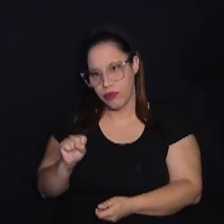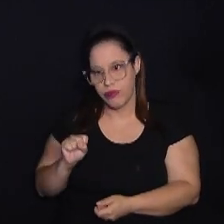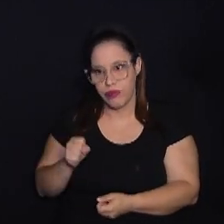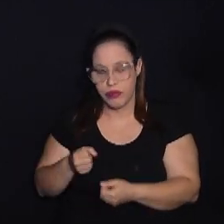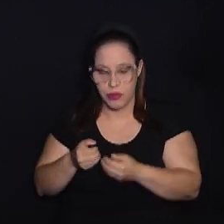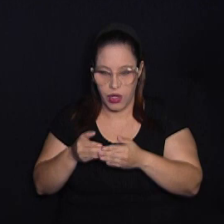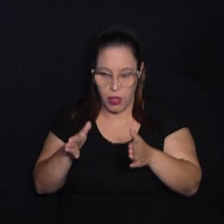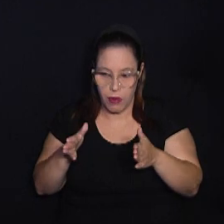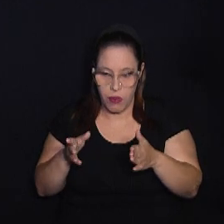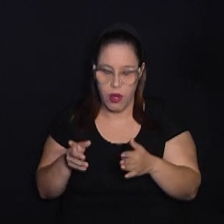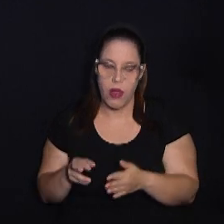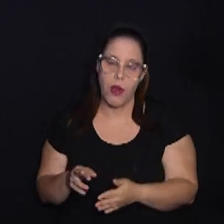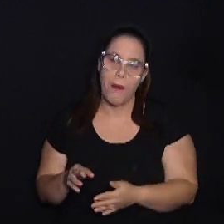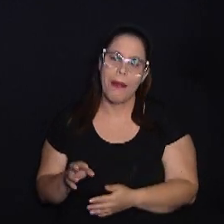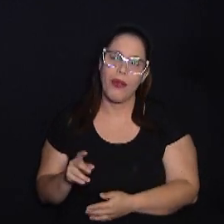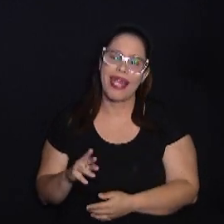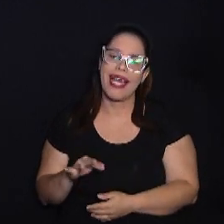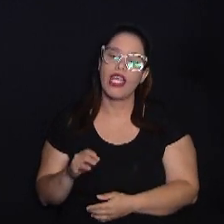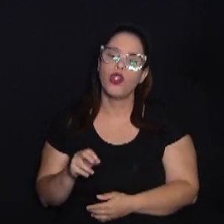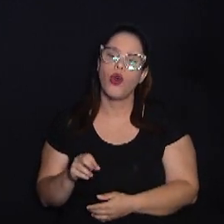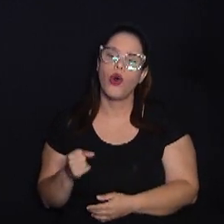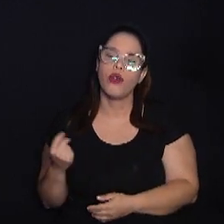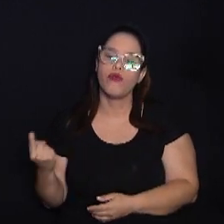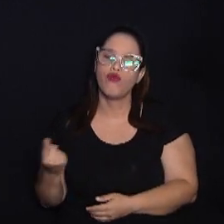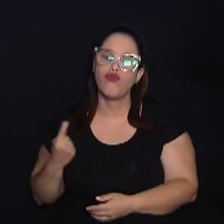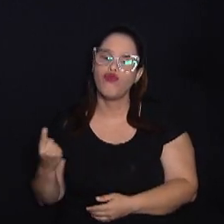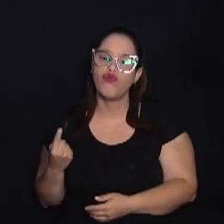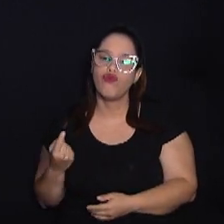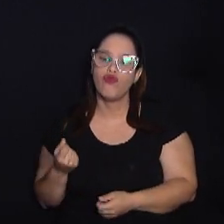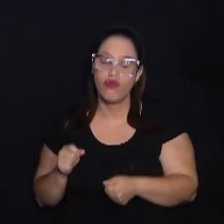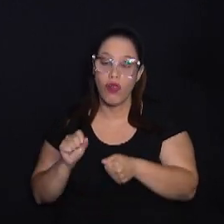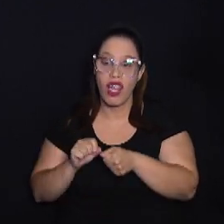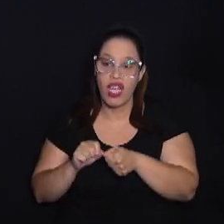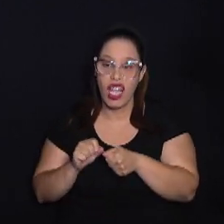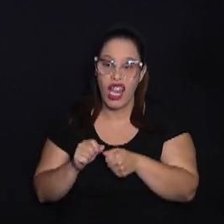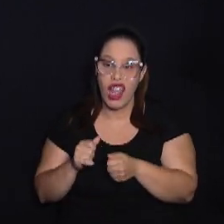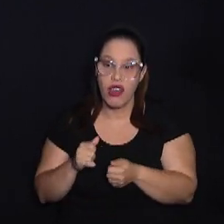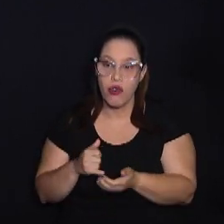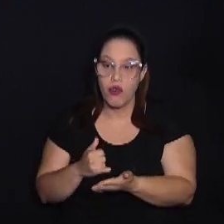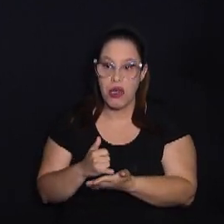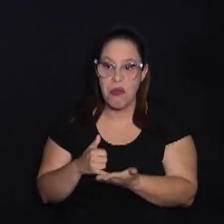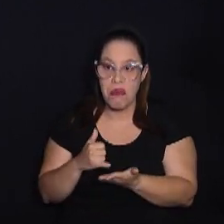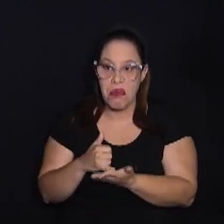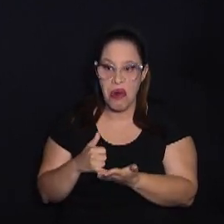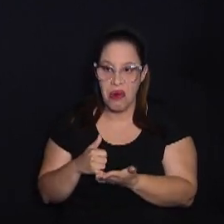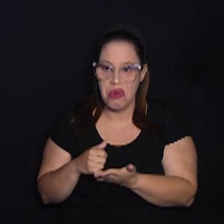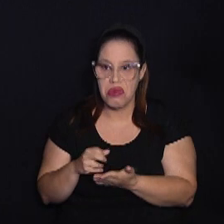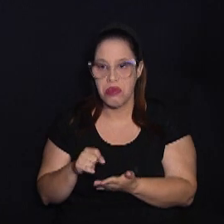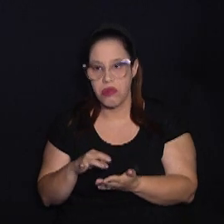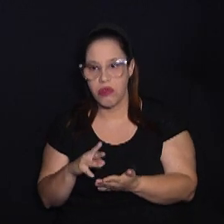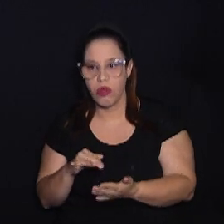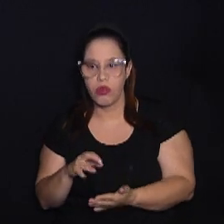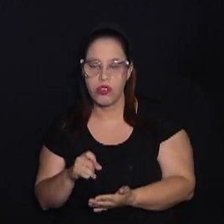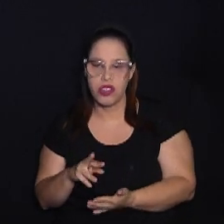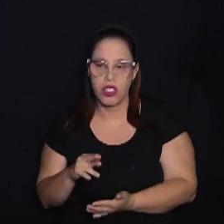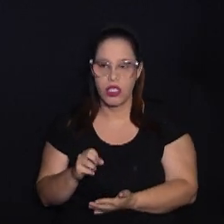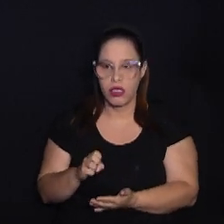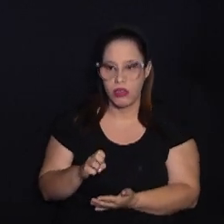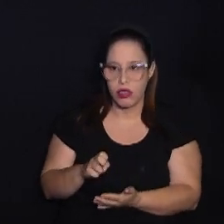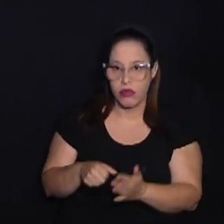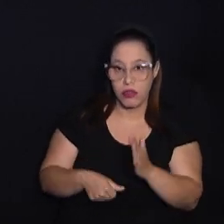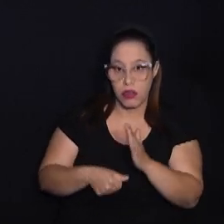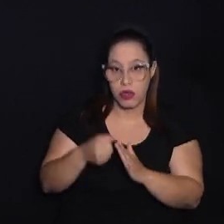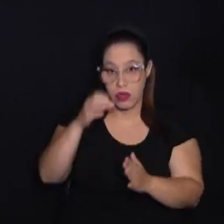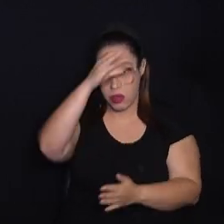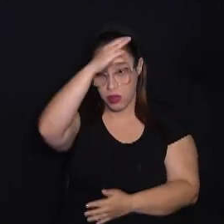meu escritório sozinha, fazendo imposto de renda. Meu primeiro cliente de imposto de renda foi meu primeiro